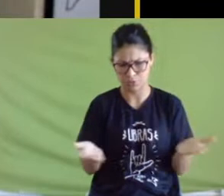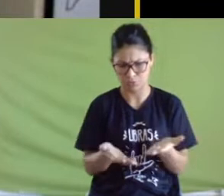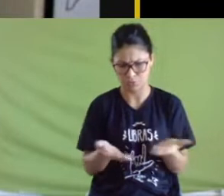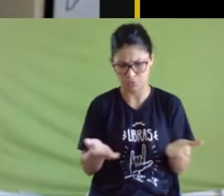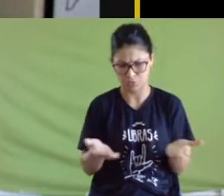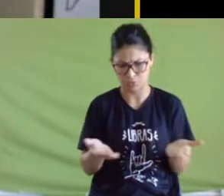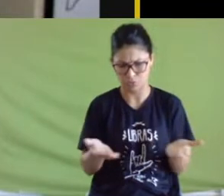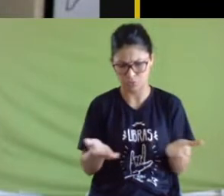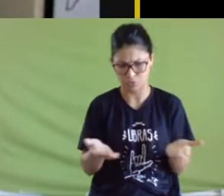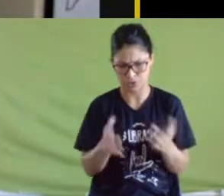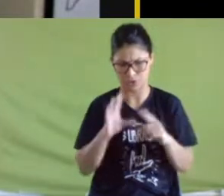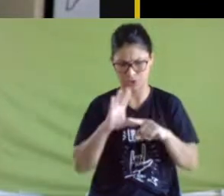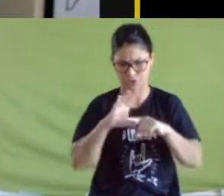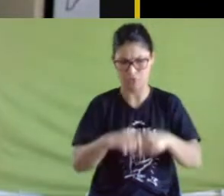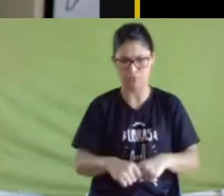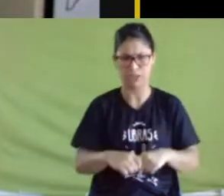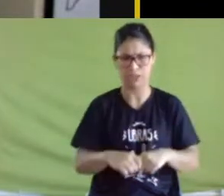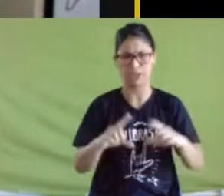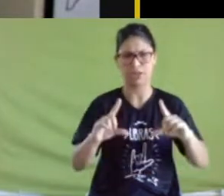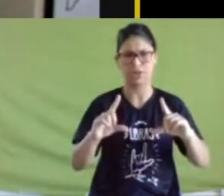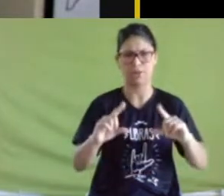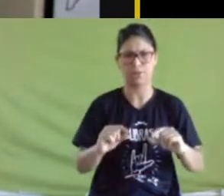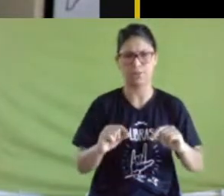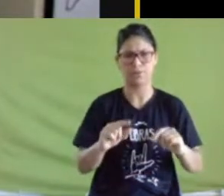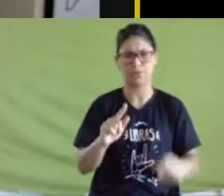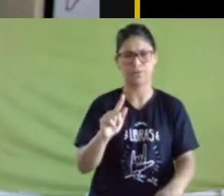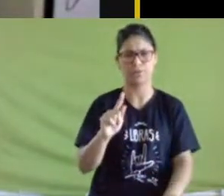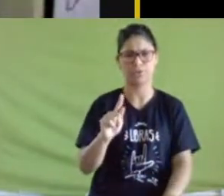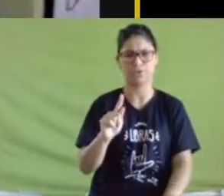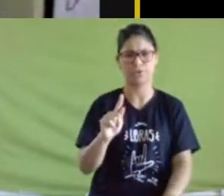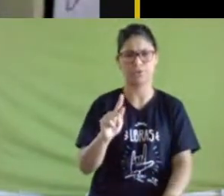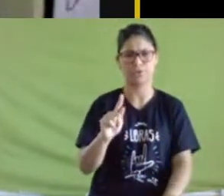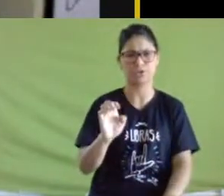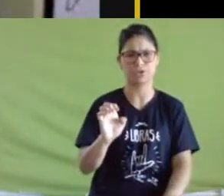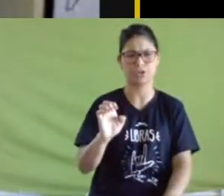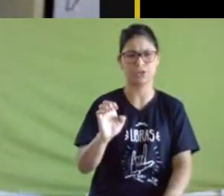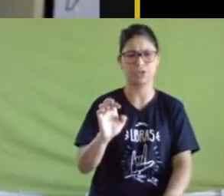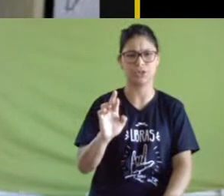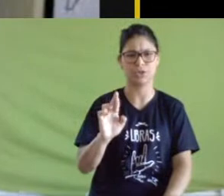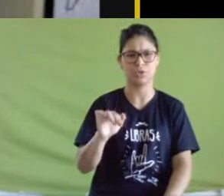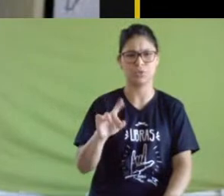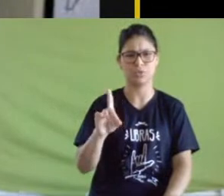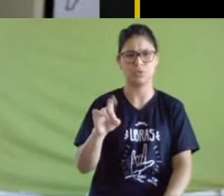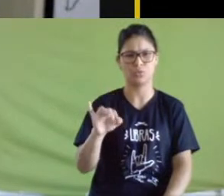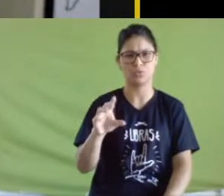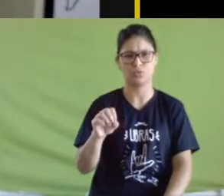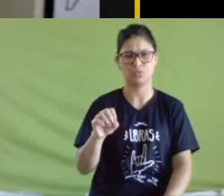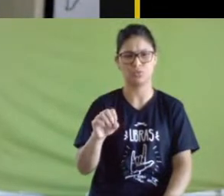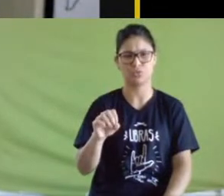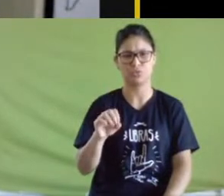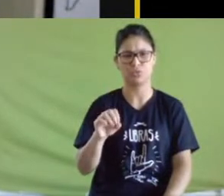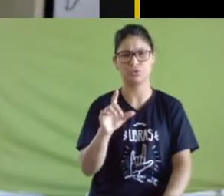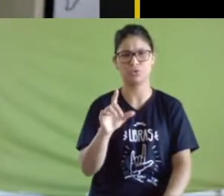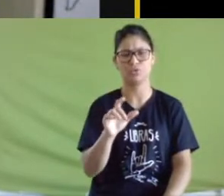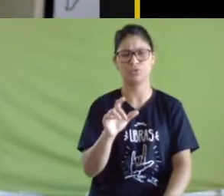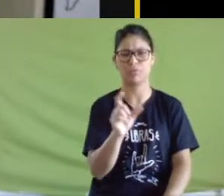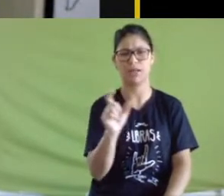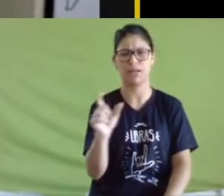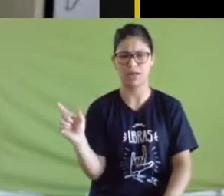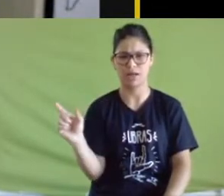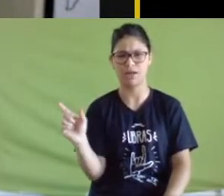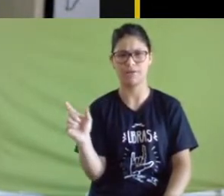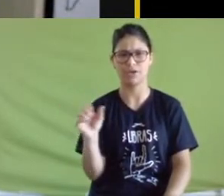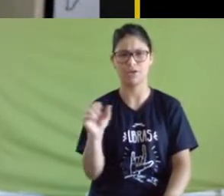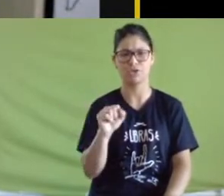as reduzidas de gerúndio e as subordinadas concessivas, a gente usa muito mal.